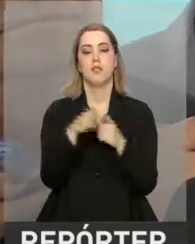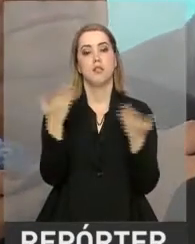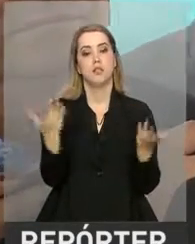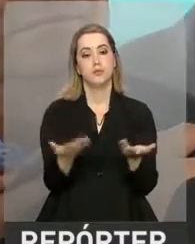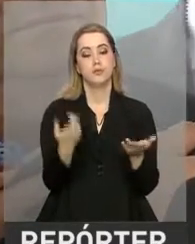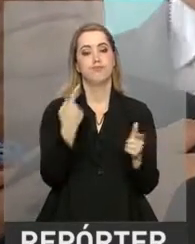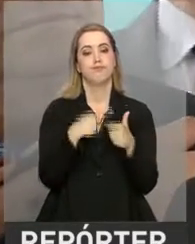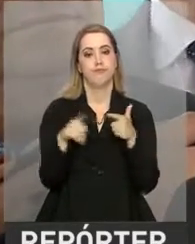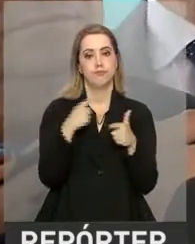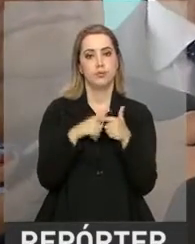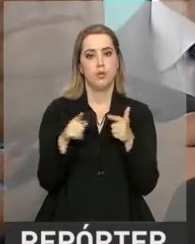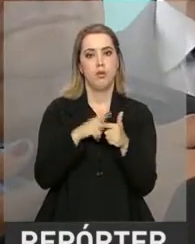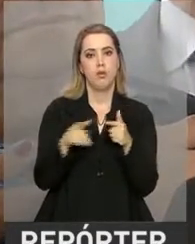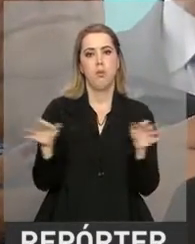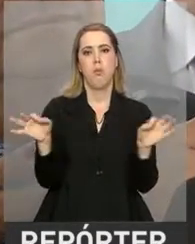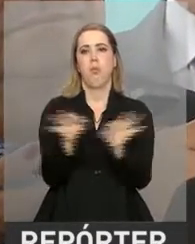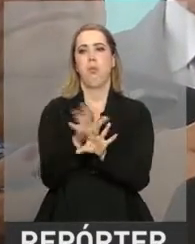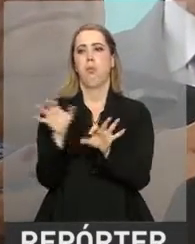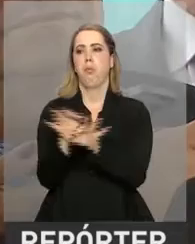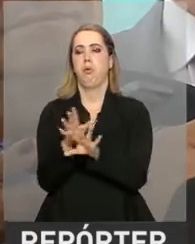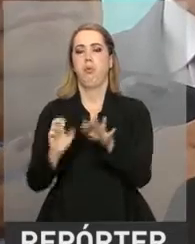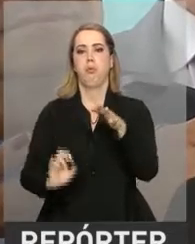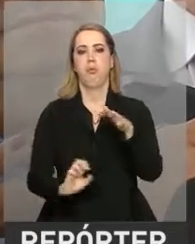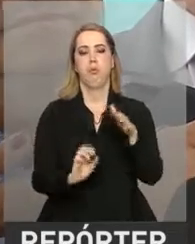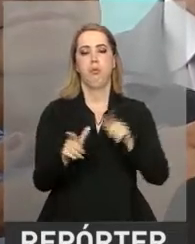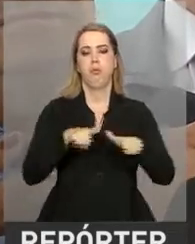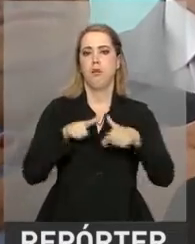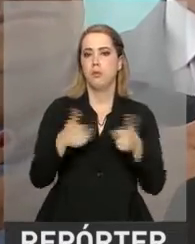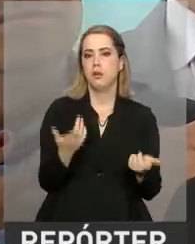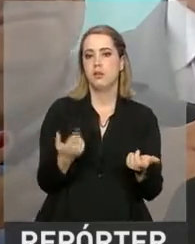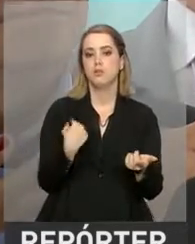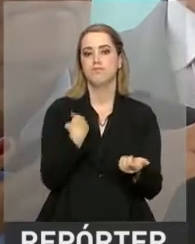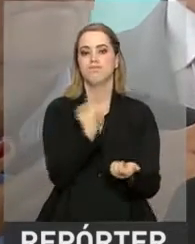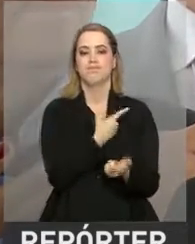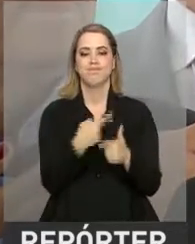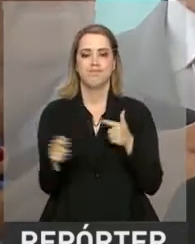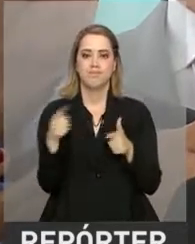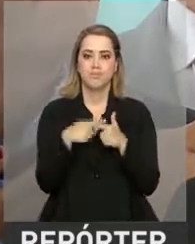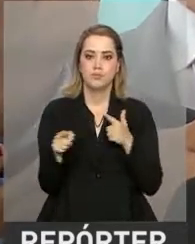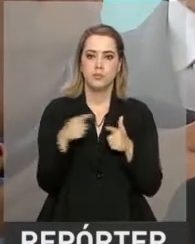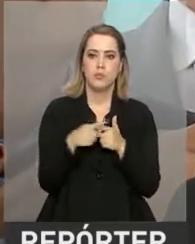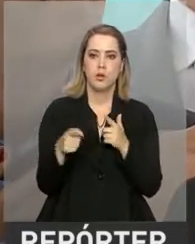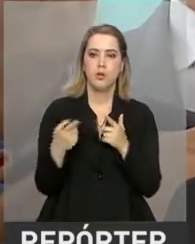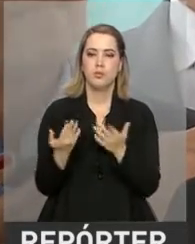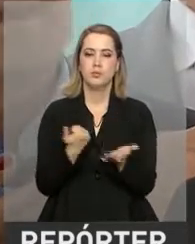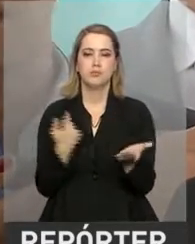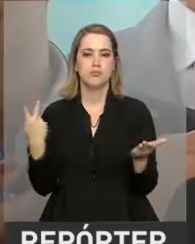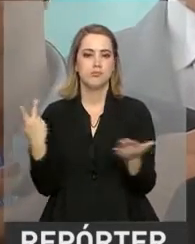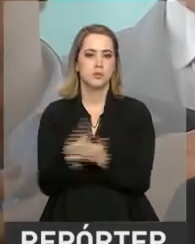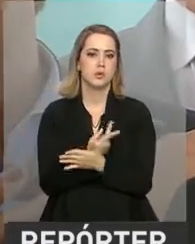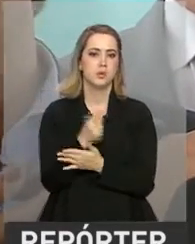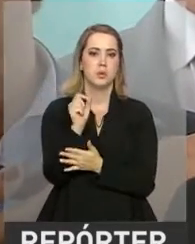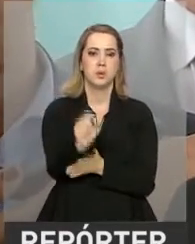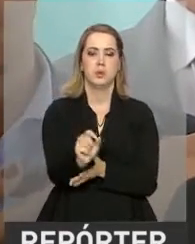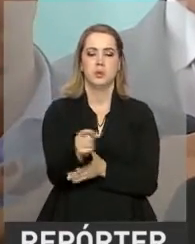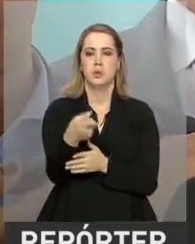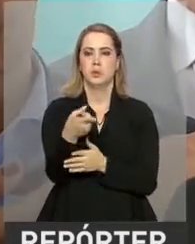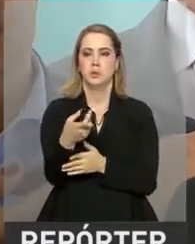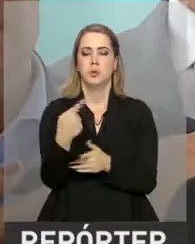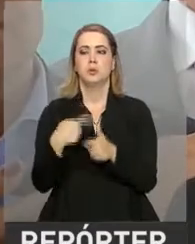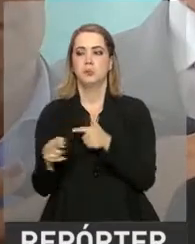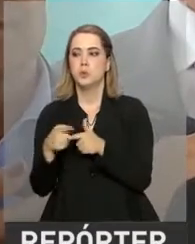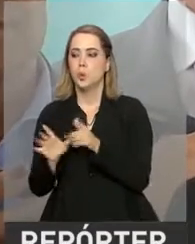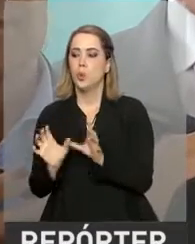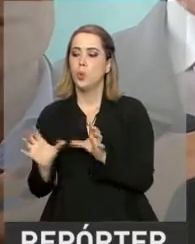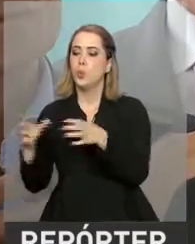estão e acabaram com um monte de emprego, é um problema que se cria um apêndice desse fórum, se